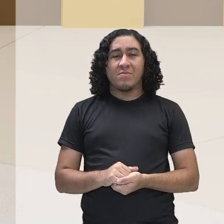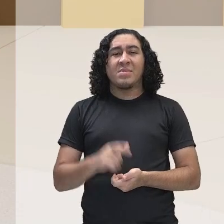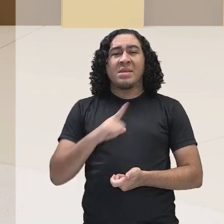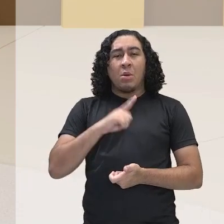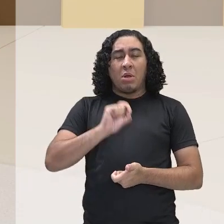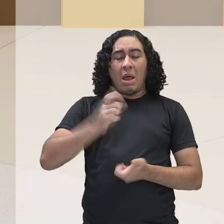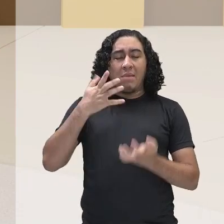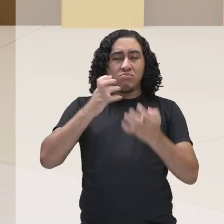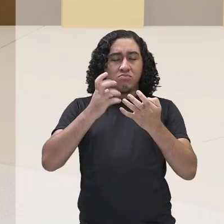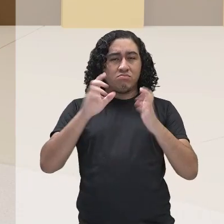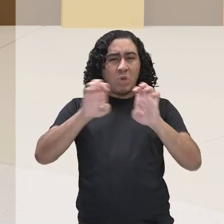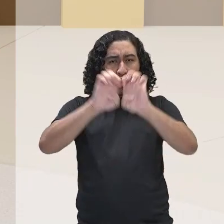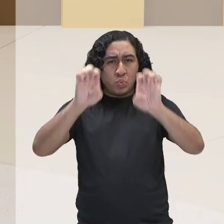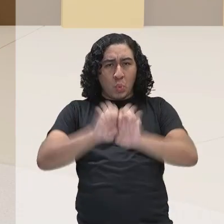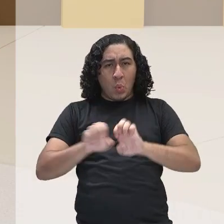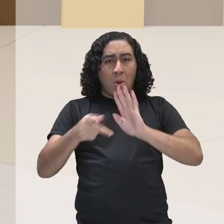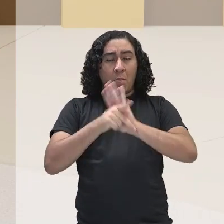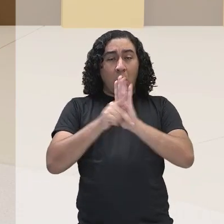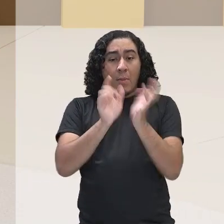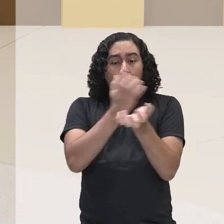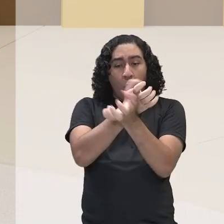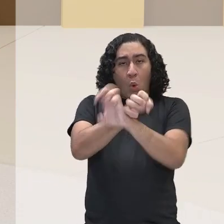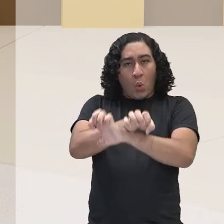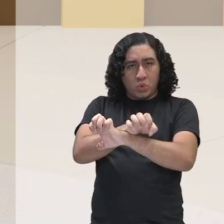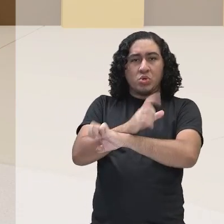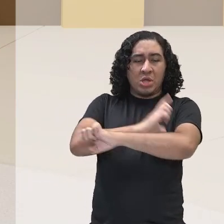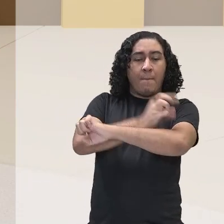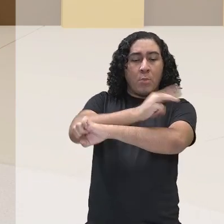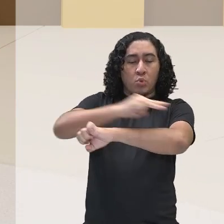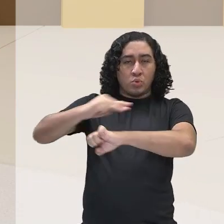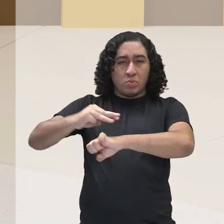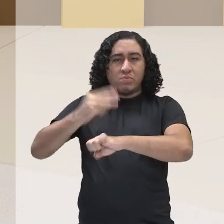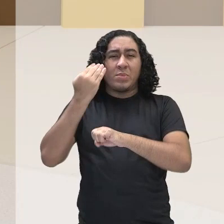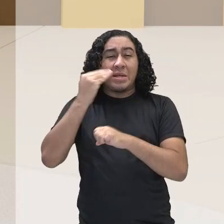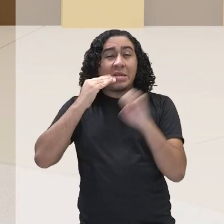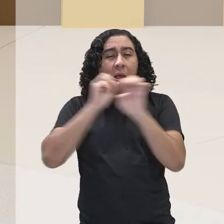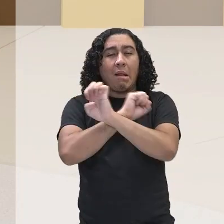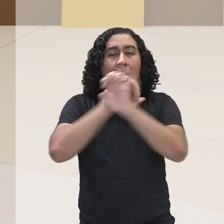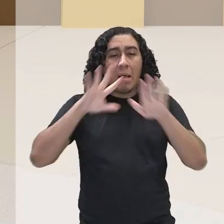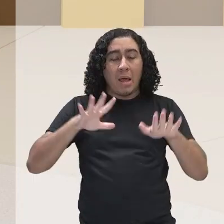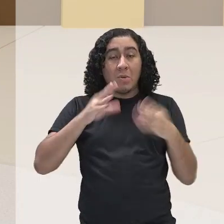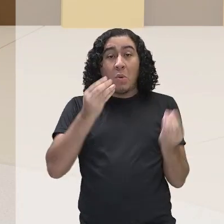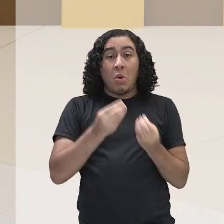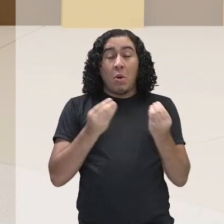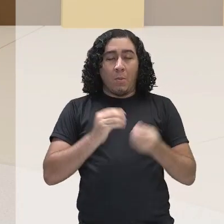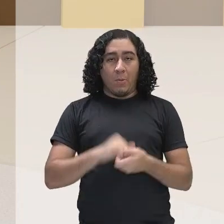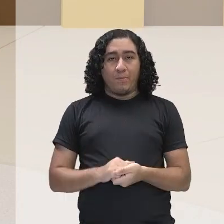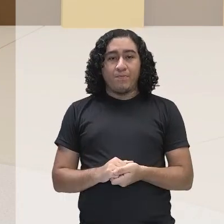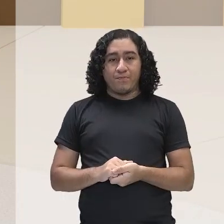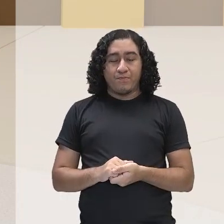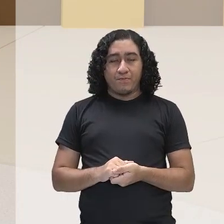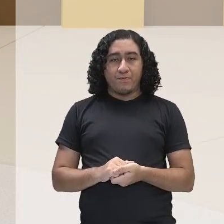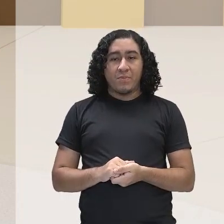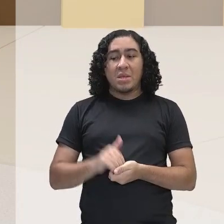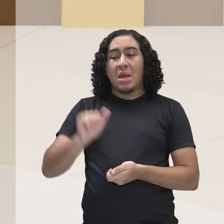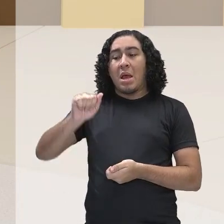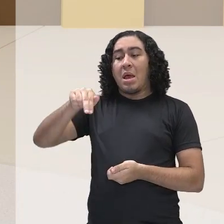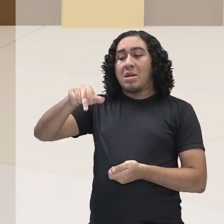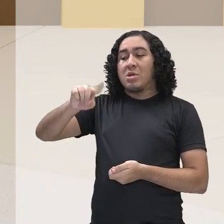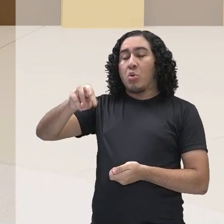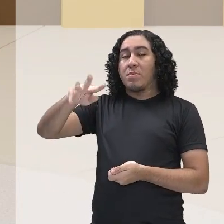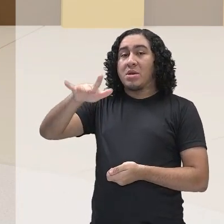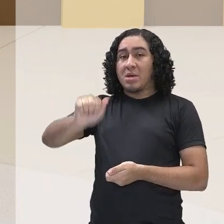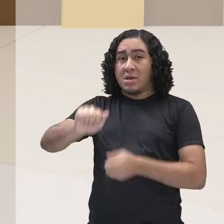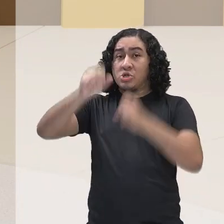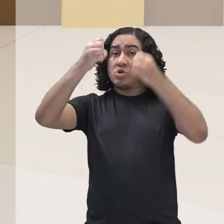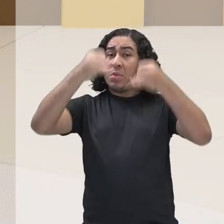Uma fibra do músculo esquelético. Para eu entender melhor, a anatomia vai me dizer o que é o músculo, né? Uma